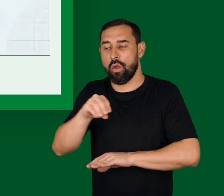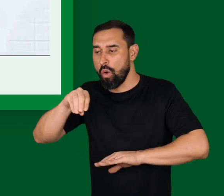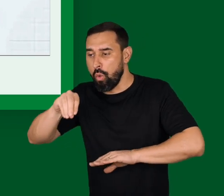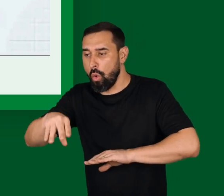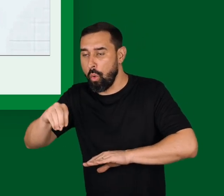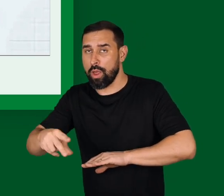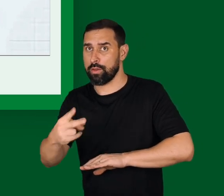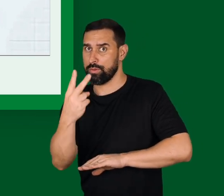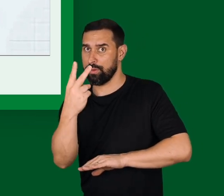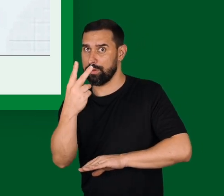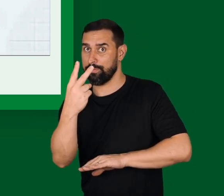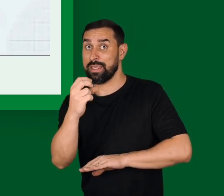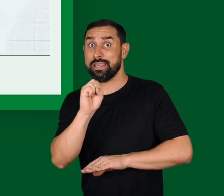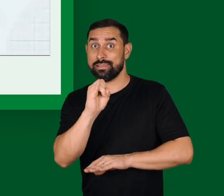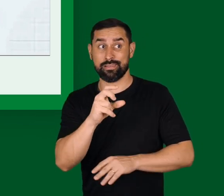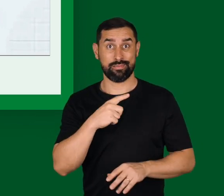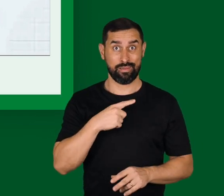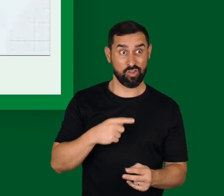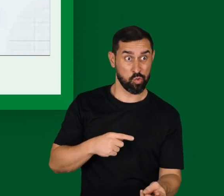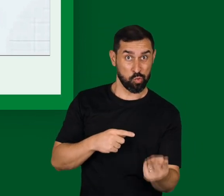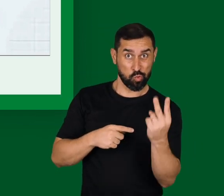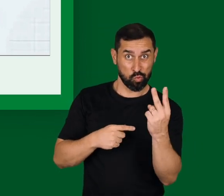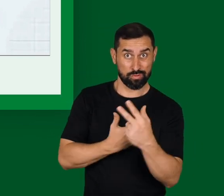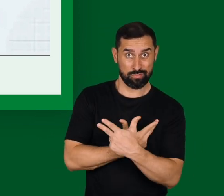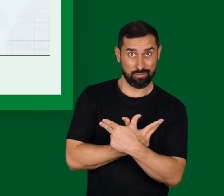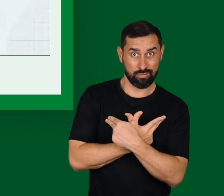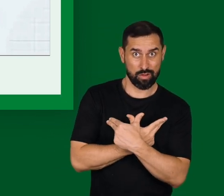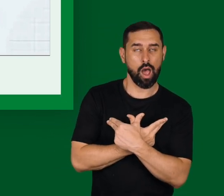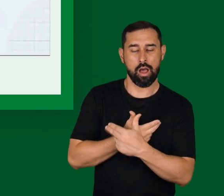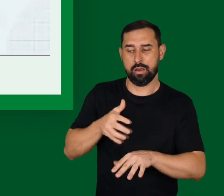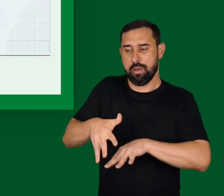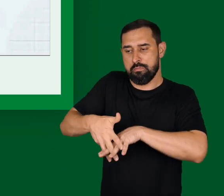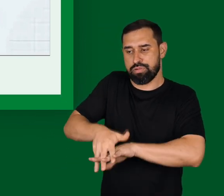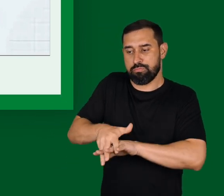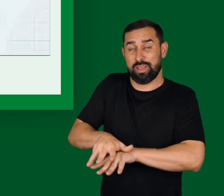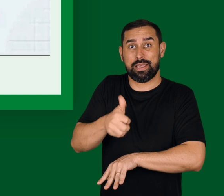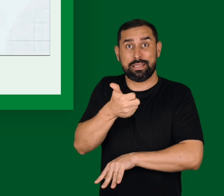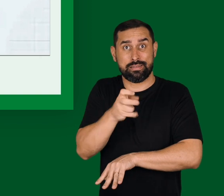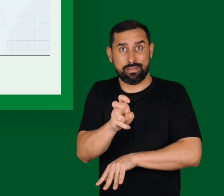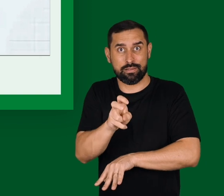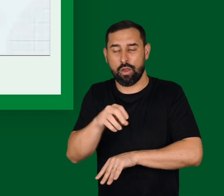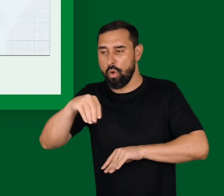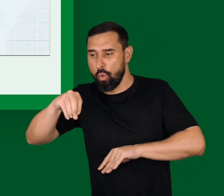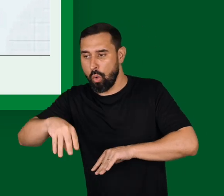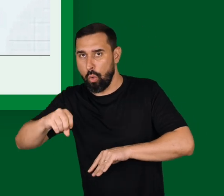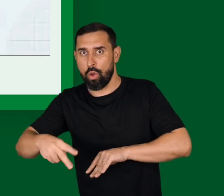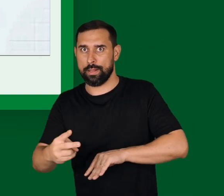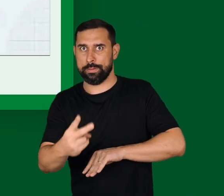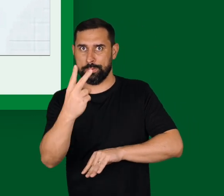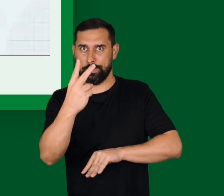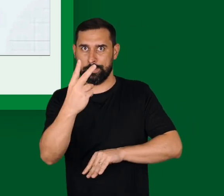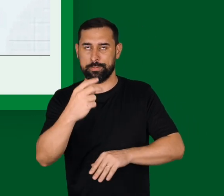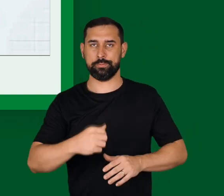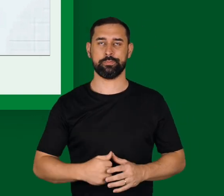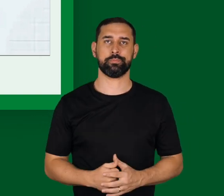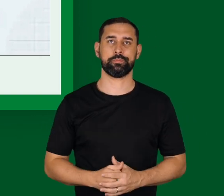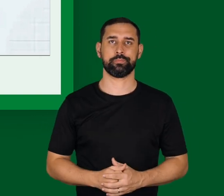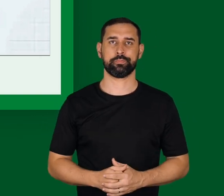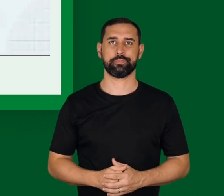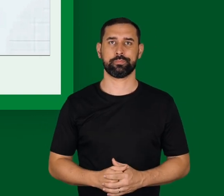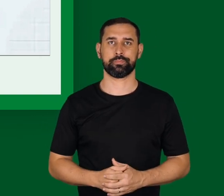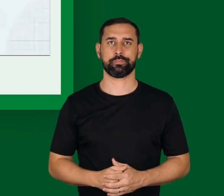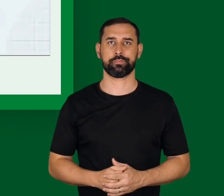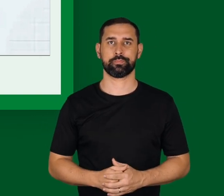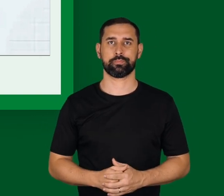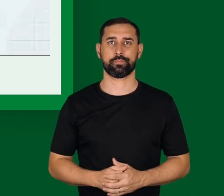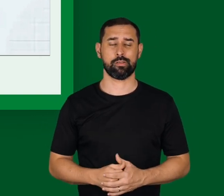30 compressões para 2 respirações. Se a gente tem 2 socorristas, faz-se 15 compressões para 2